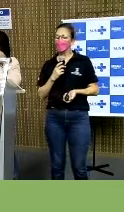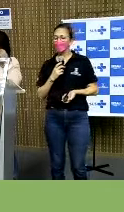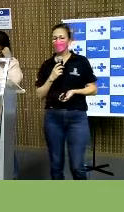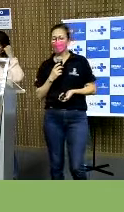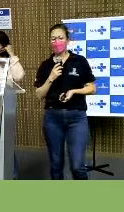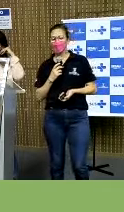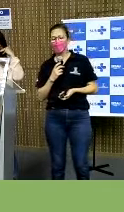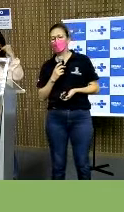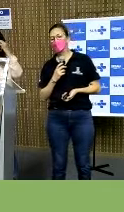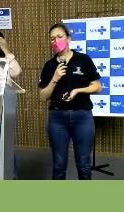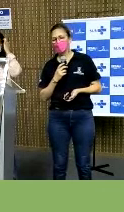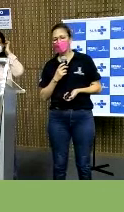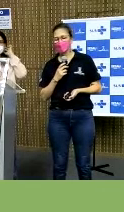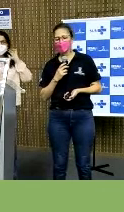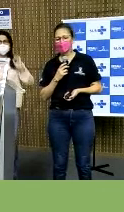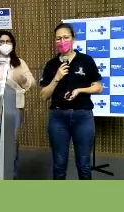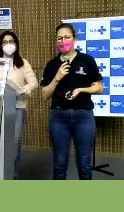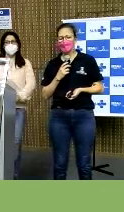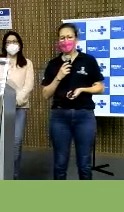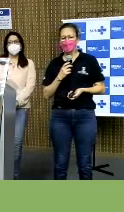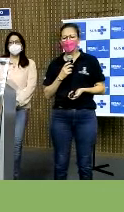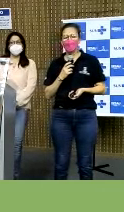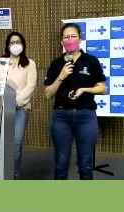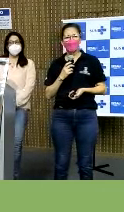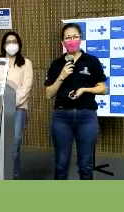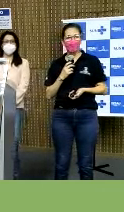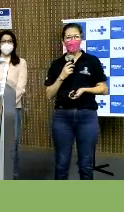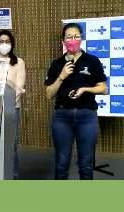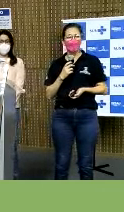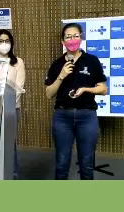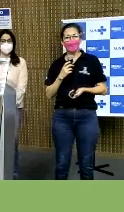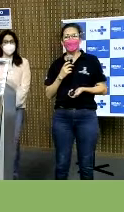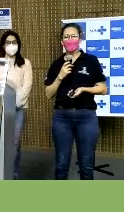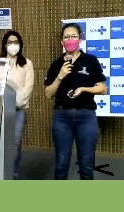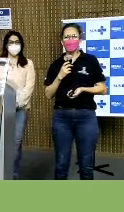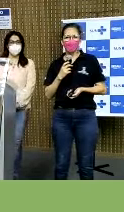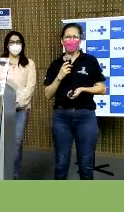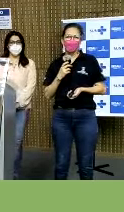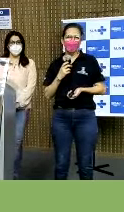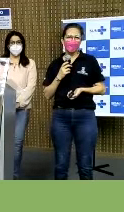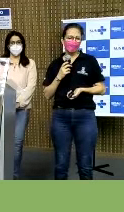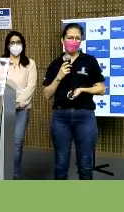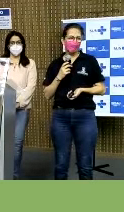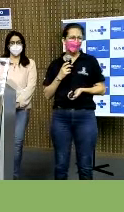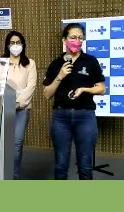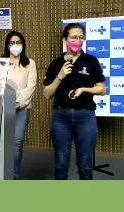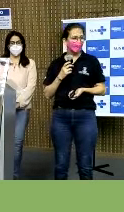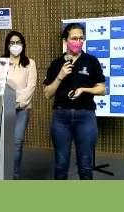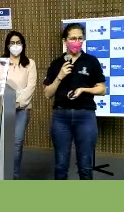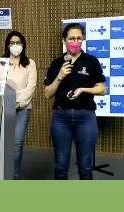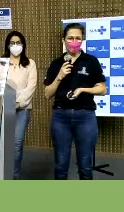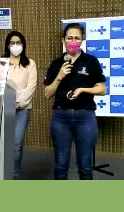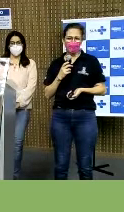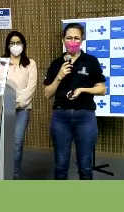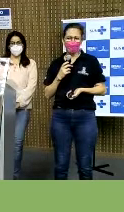ao COVID, né, à pandemia de COVID, tá? E de 2021, infelizmente,